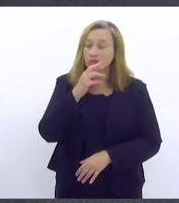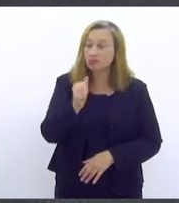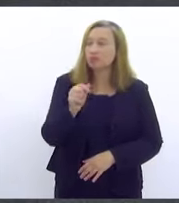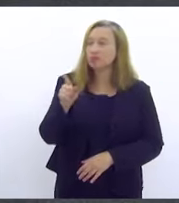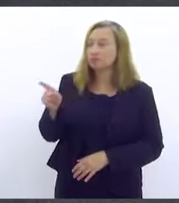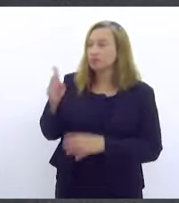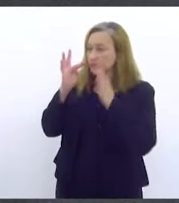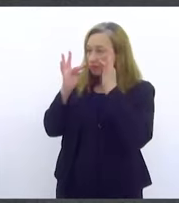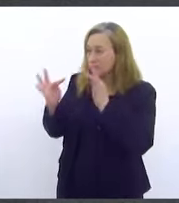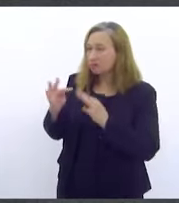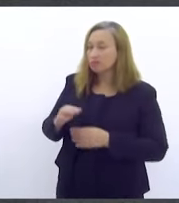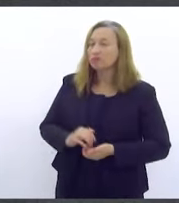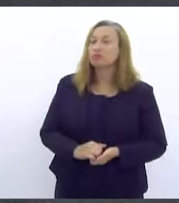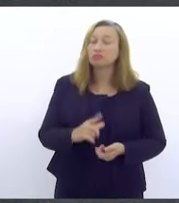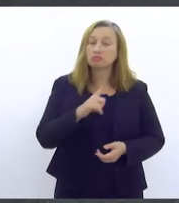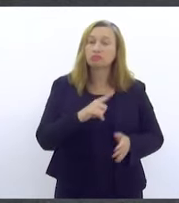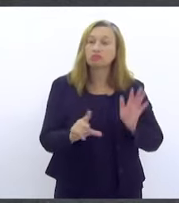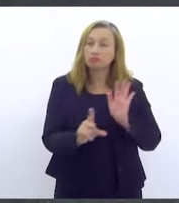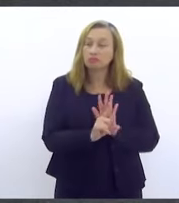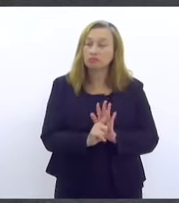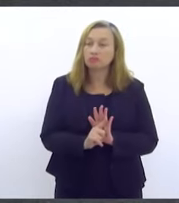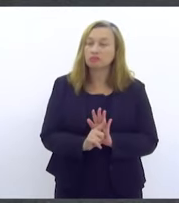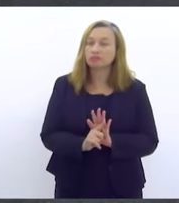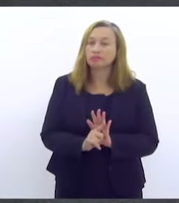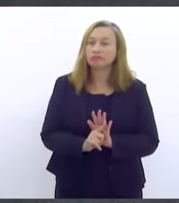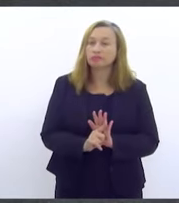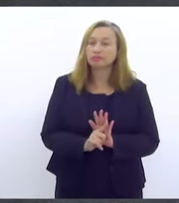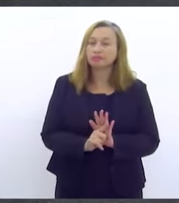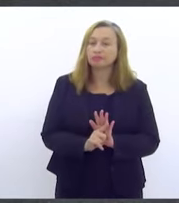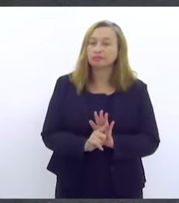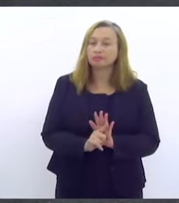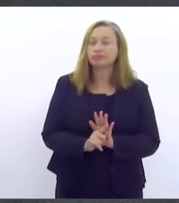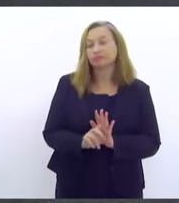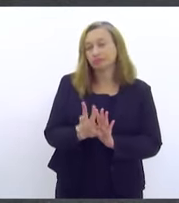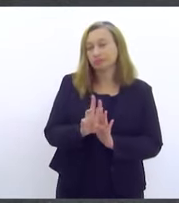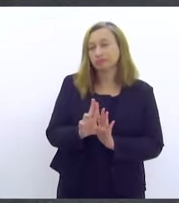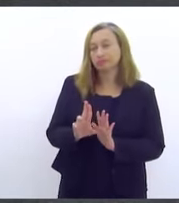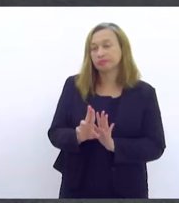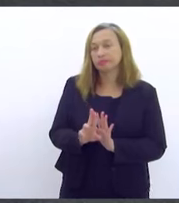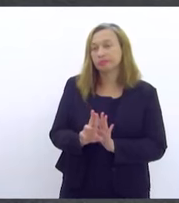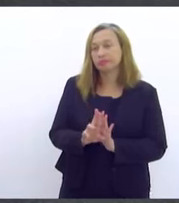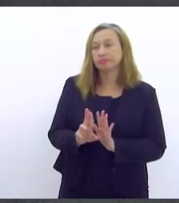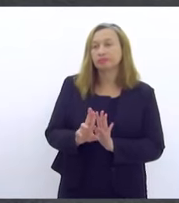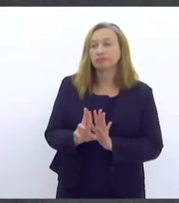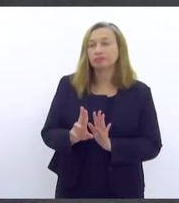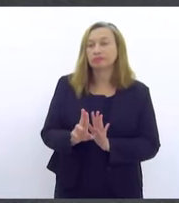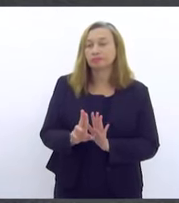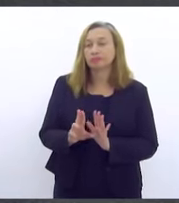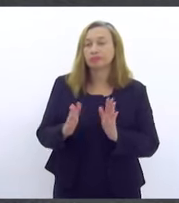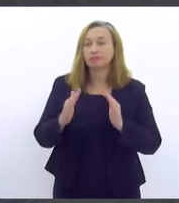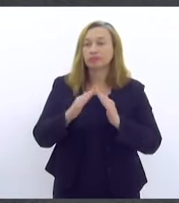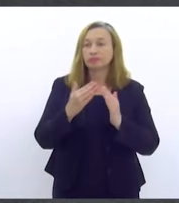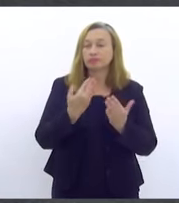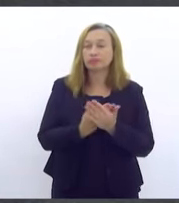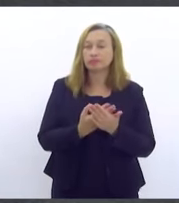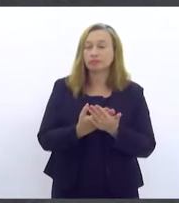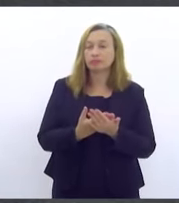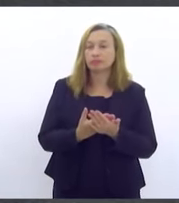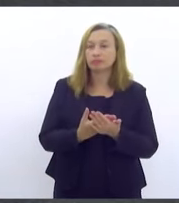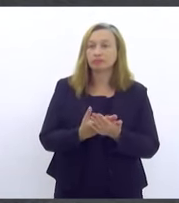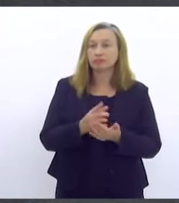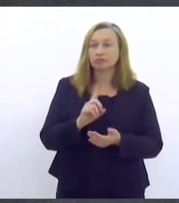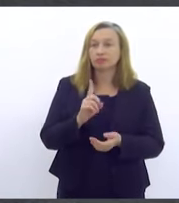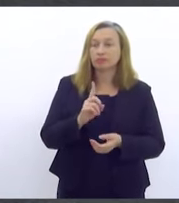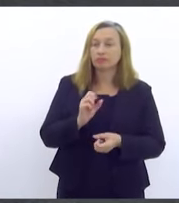testemunho, que eu tenho uma lei chamada, em vigor, sancionada, chamada de escola sem mordaça. E